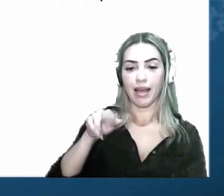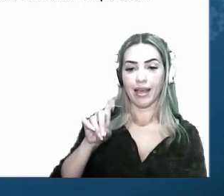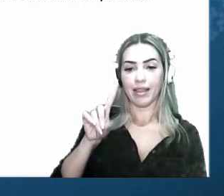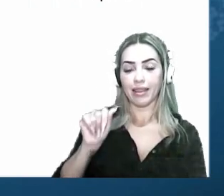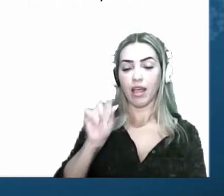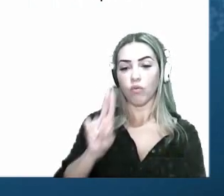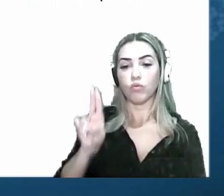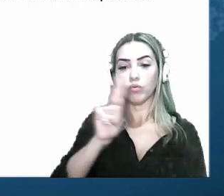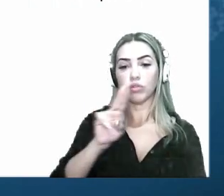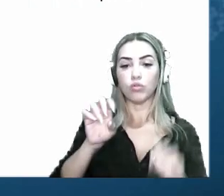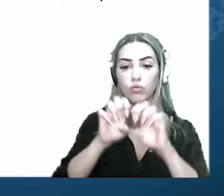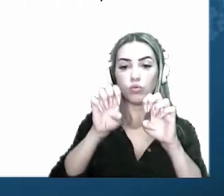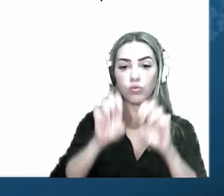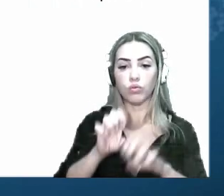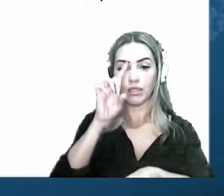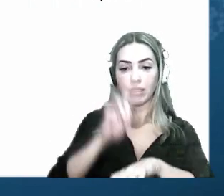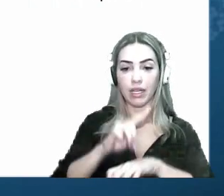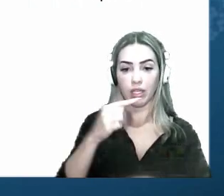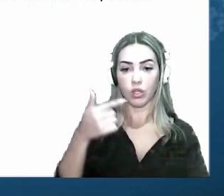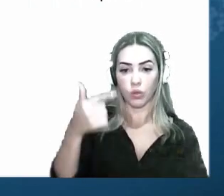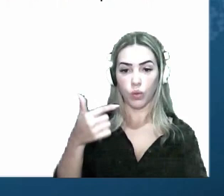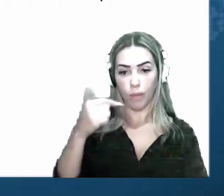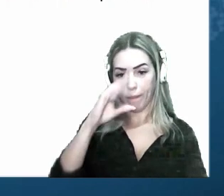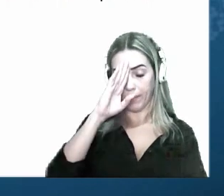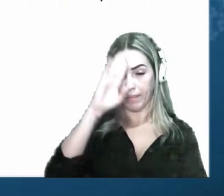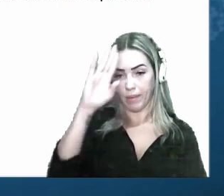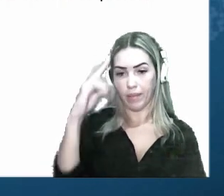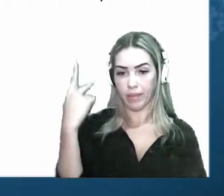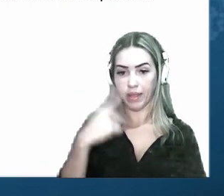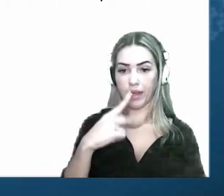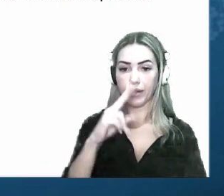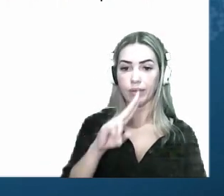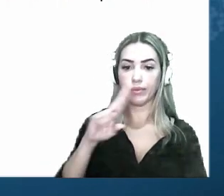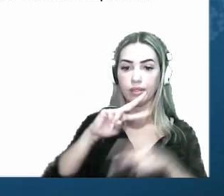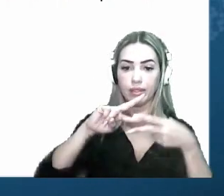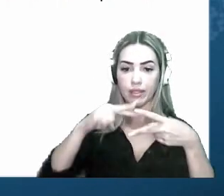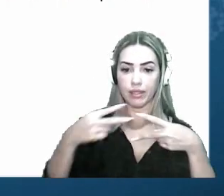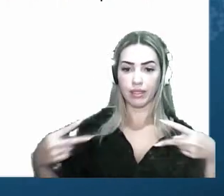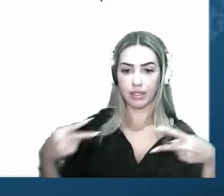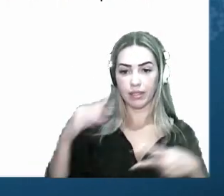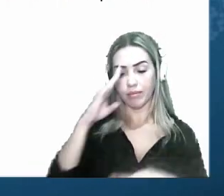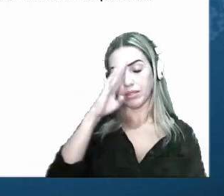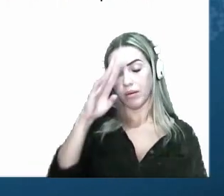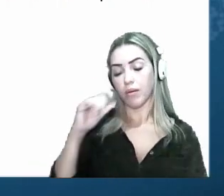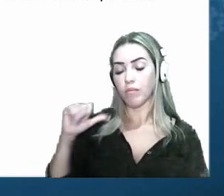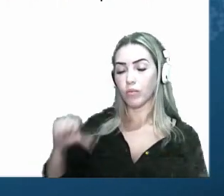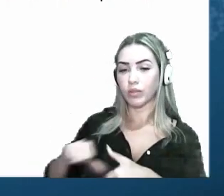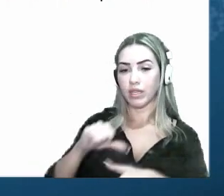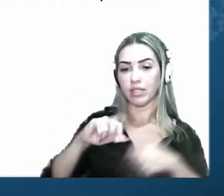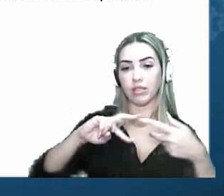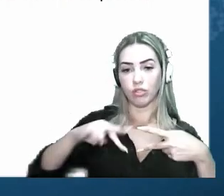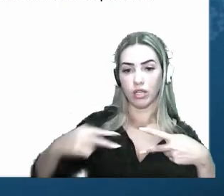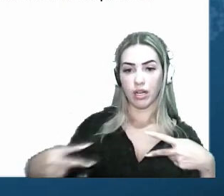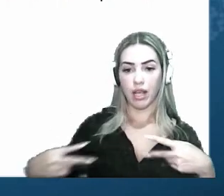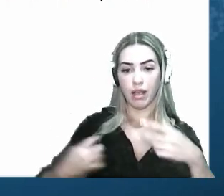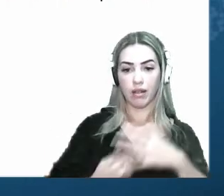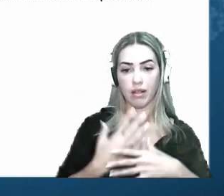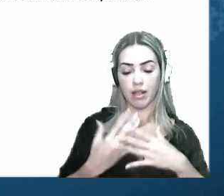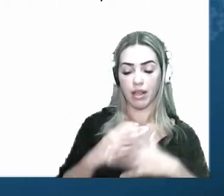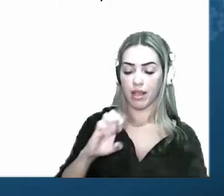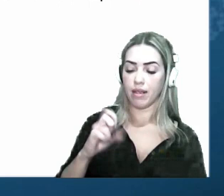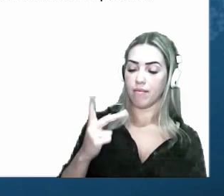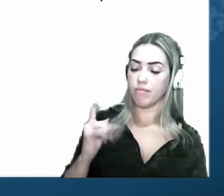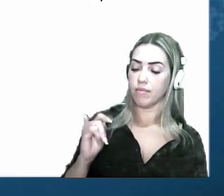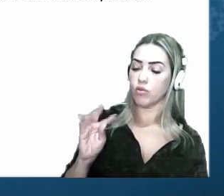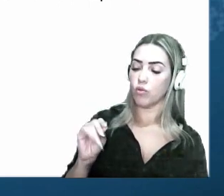dengue 2 como a estrutura principal, a estrutura genética principal, com modificações genéticas para a expressão de epítopos do dengue